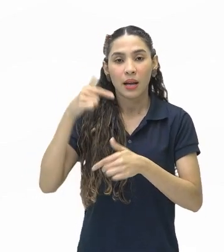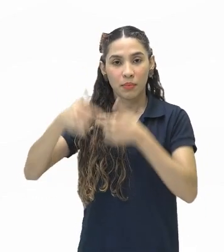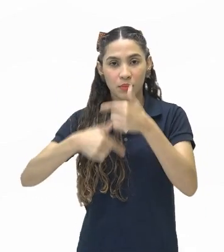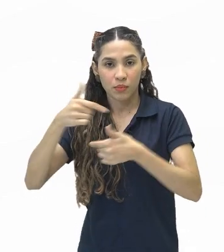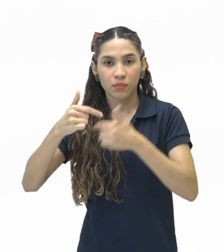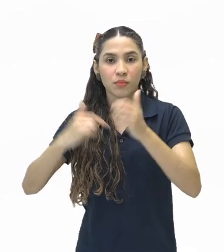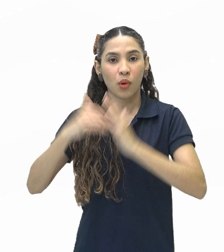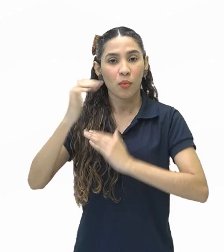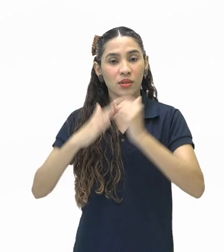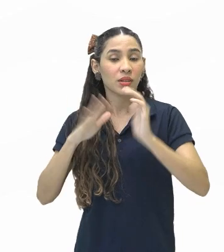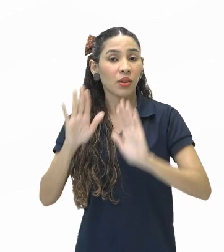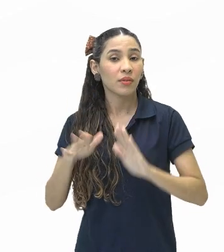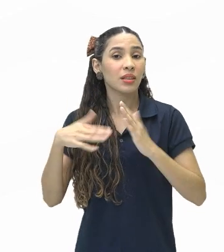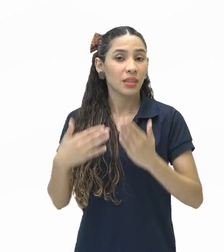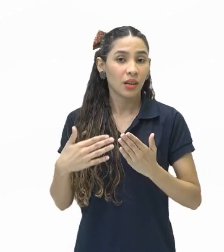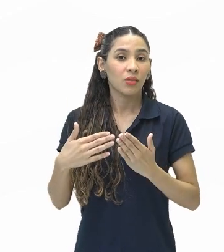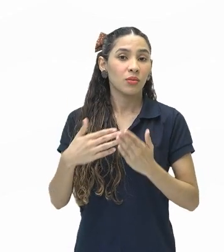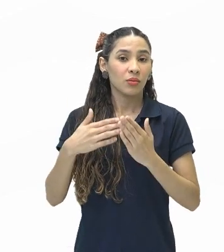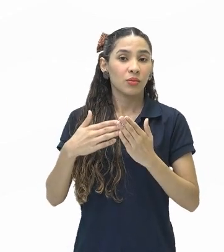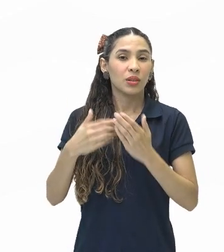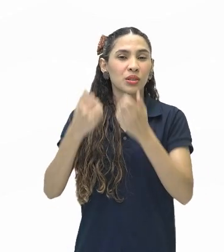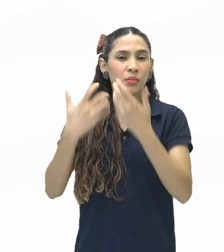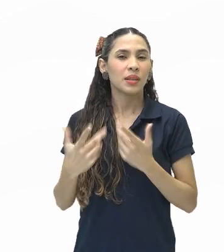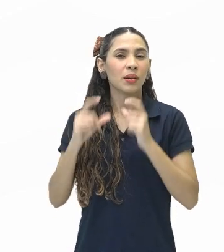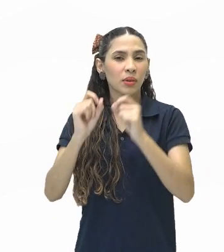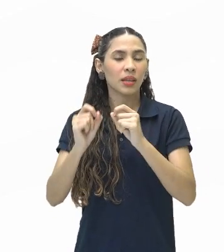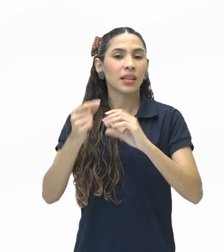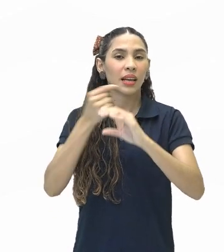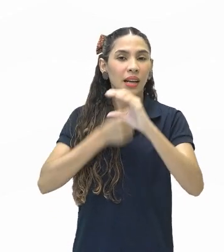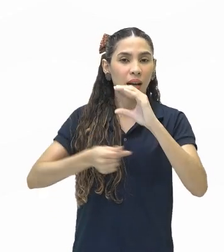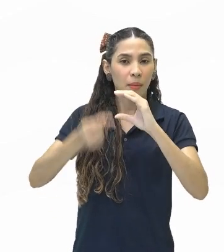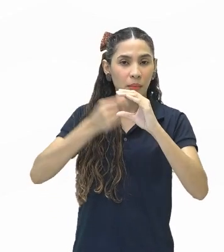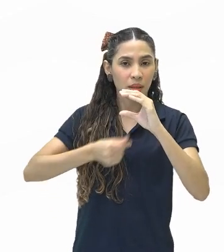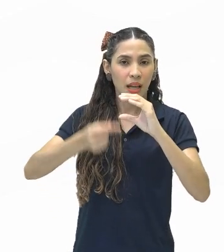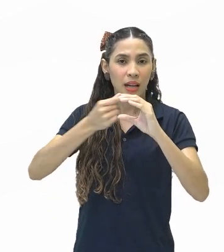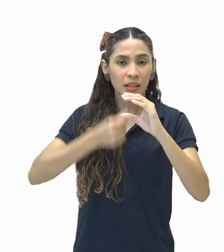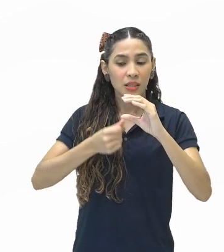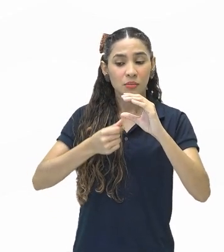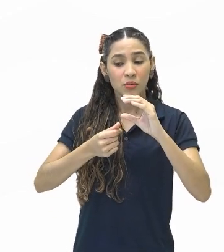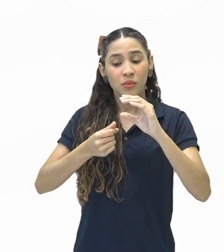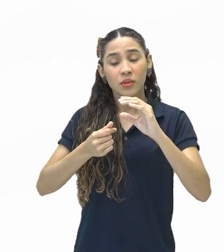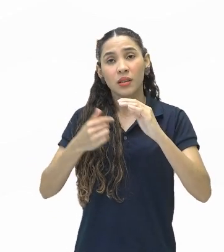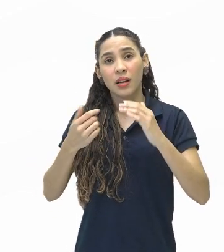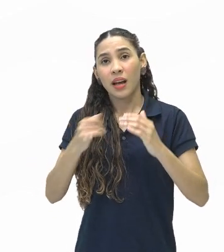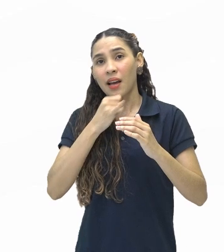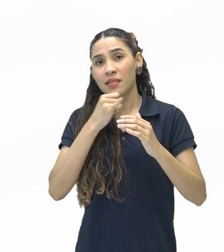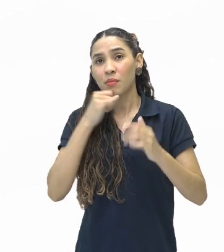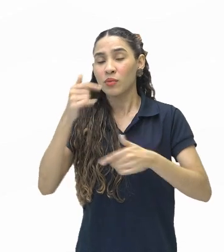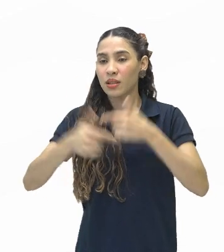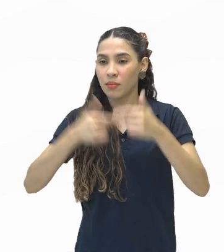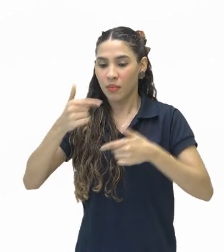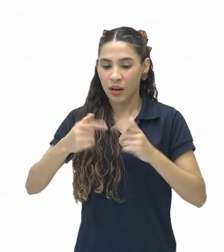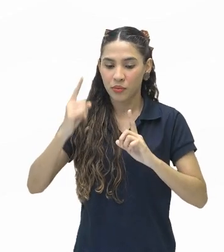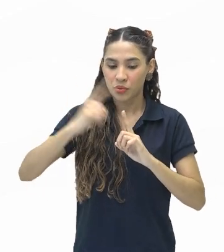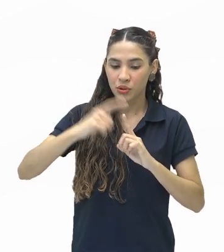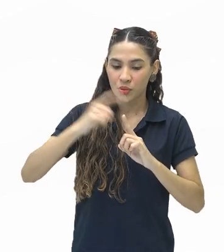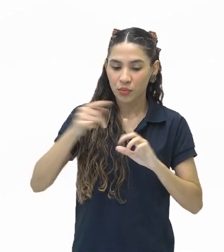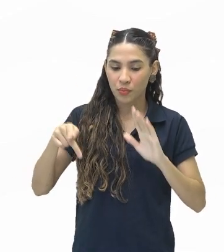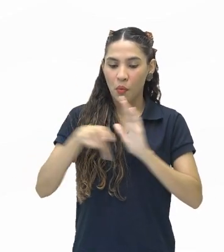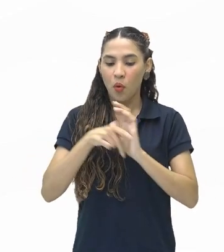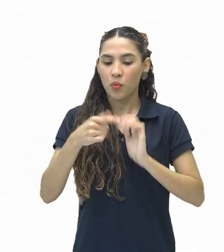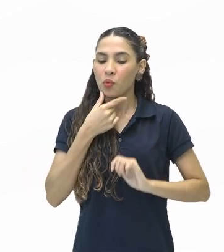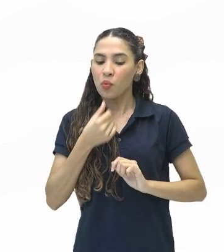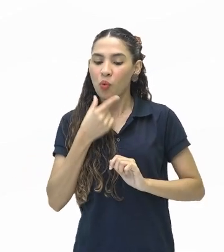Então, ele vai dizer que o capitalismo, aquilo que era o trabalho como uma forma, né, do